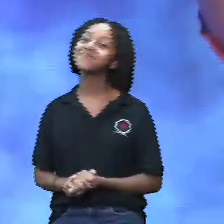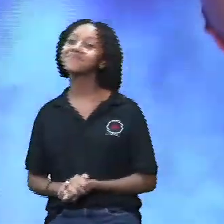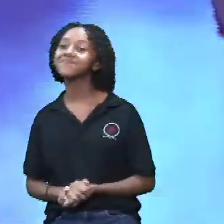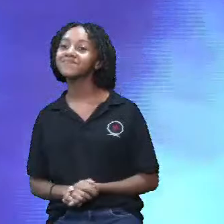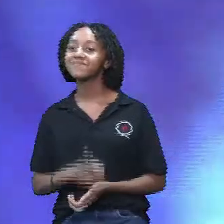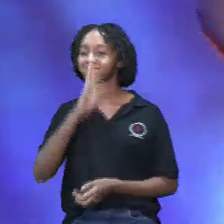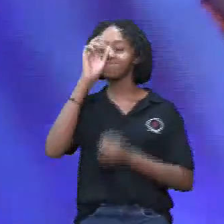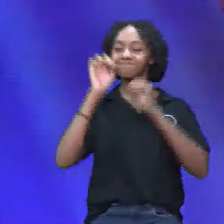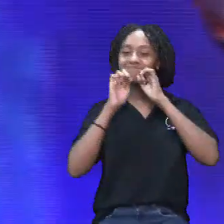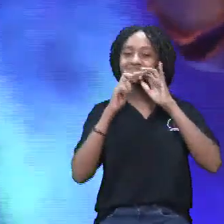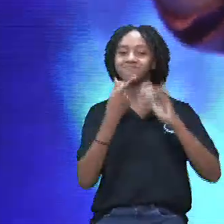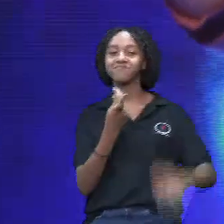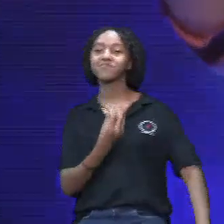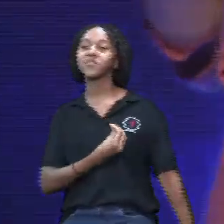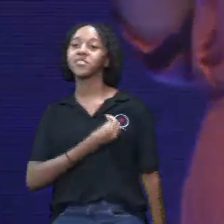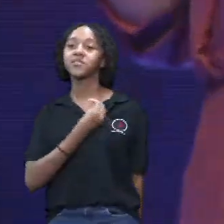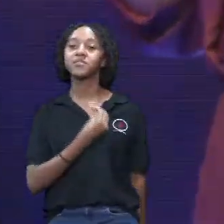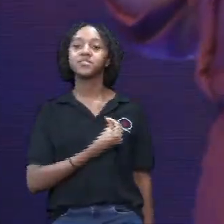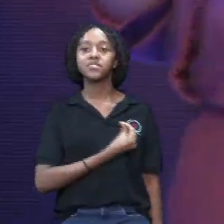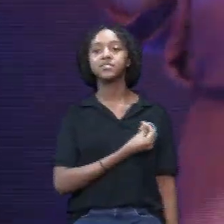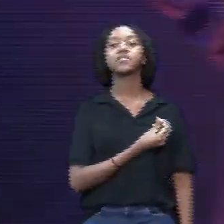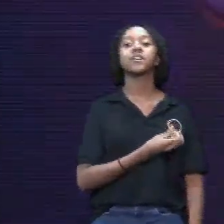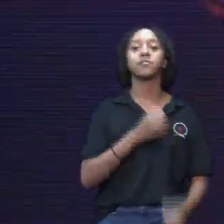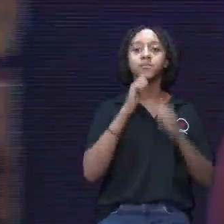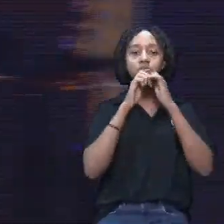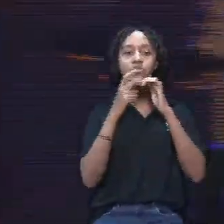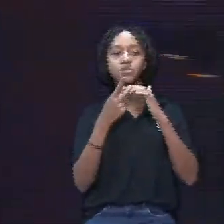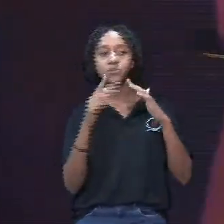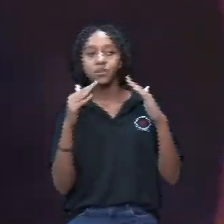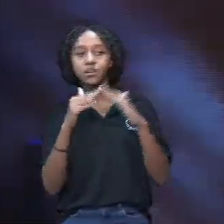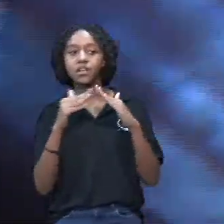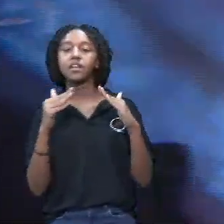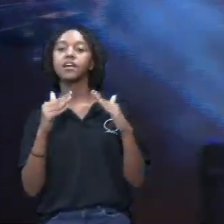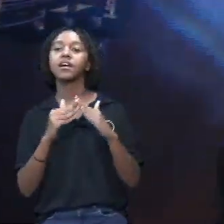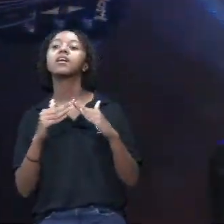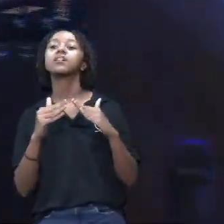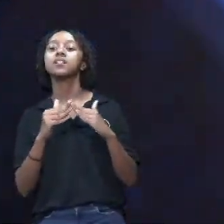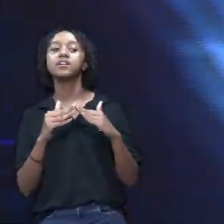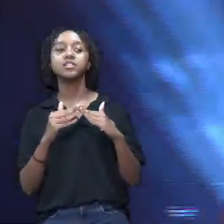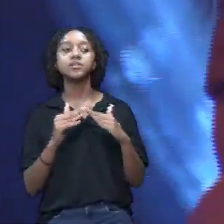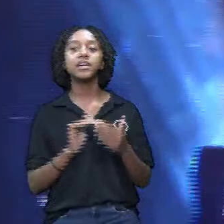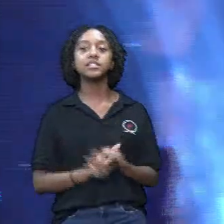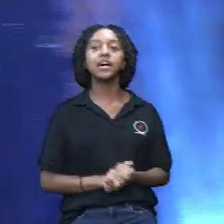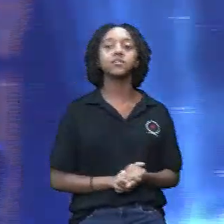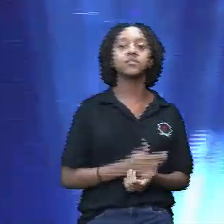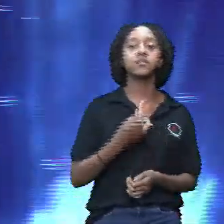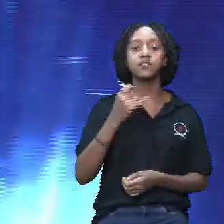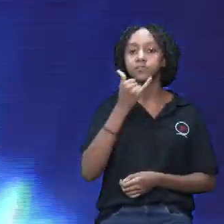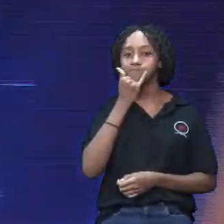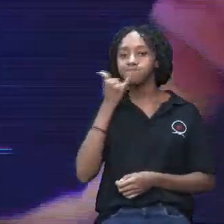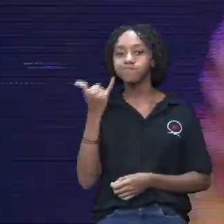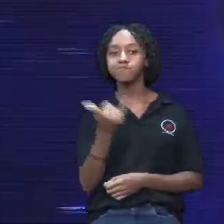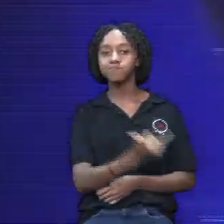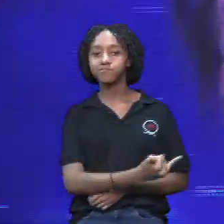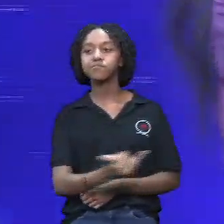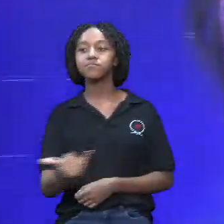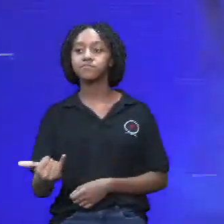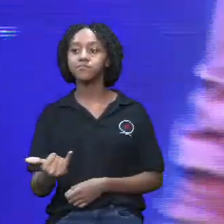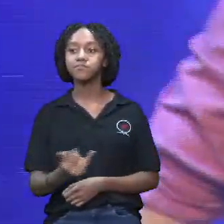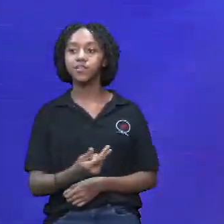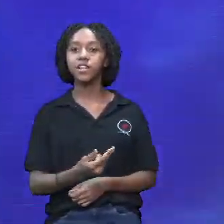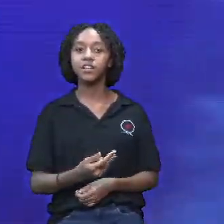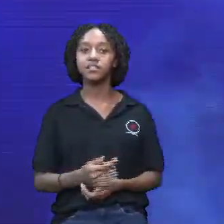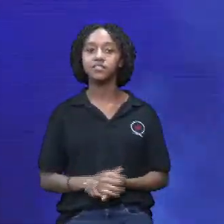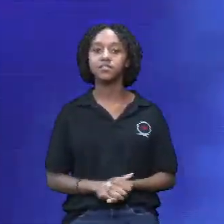sua vida, que o Senhor abençoe a sua casa, que por onde você passar o perfume de Jesus fique, e que tudo que